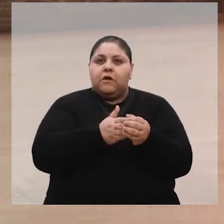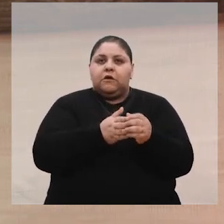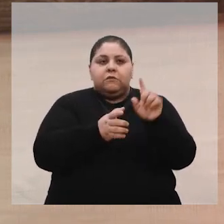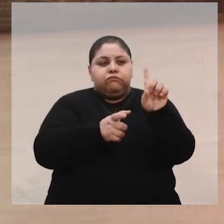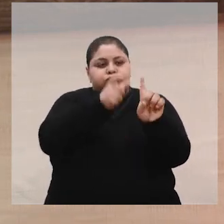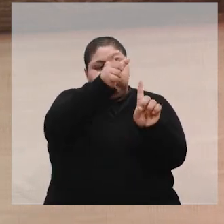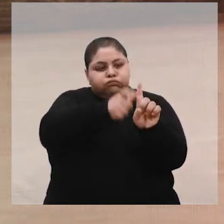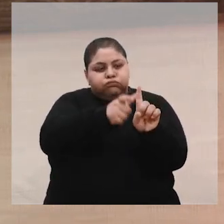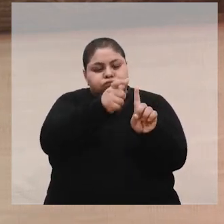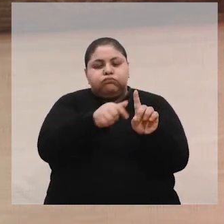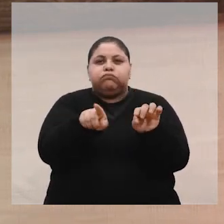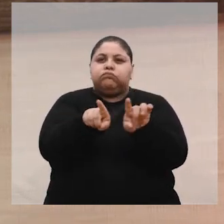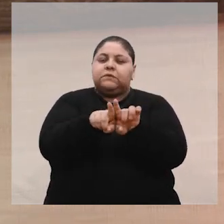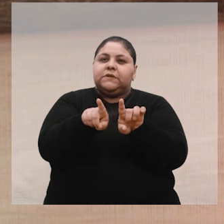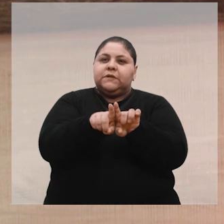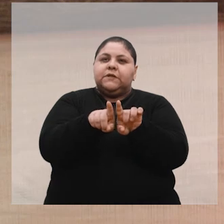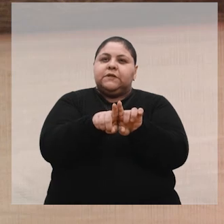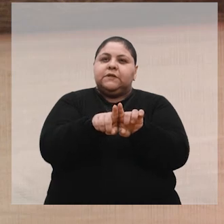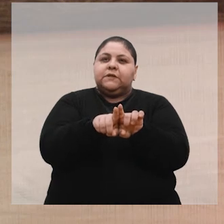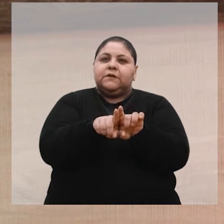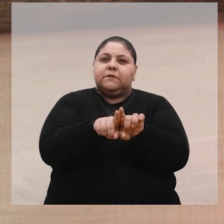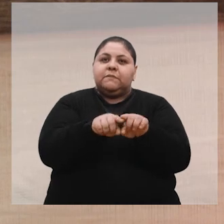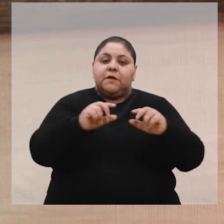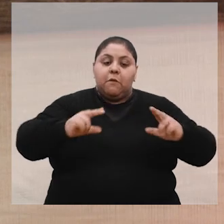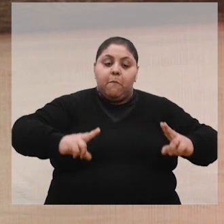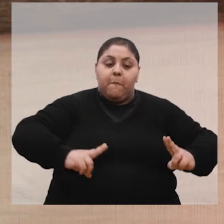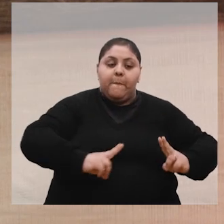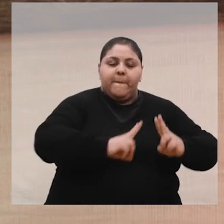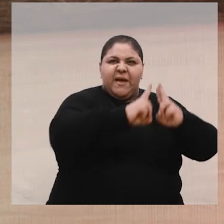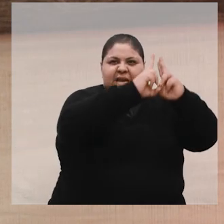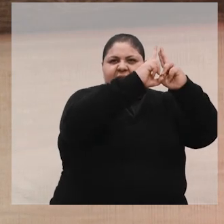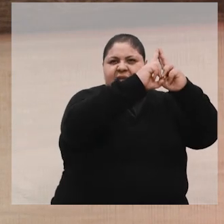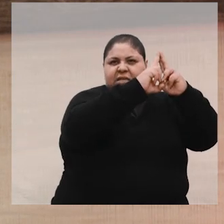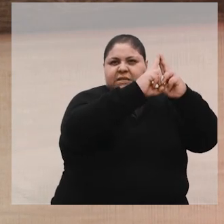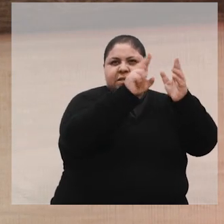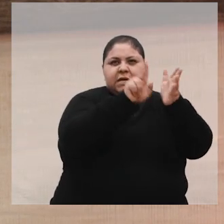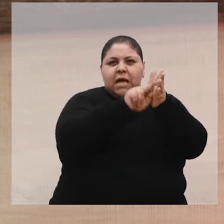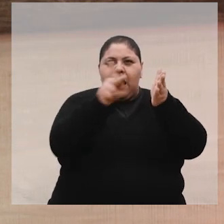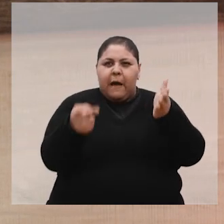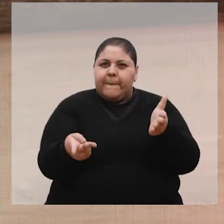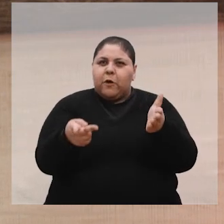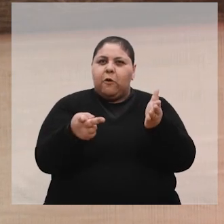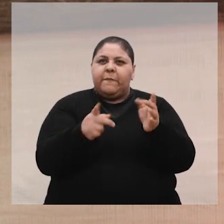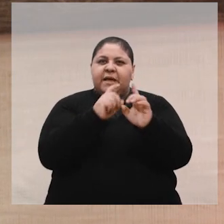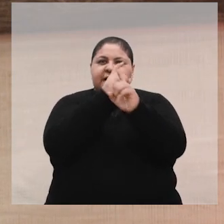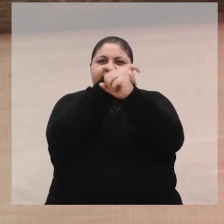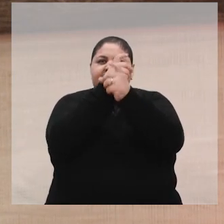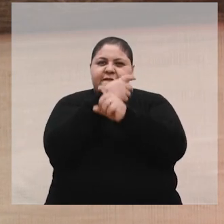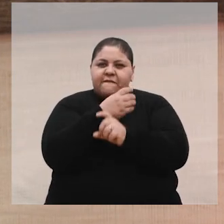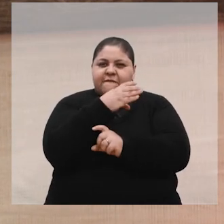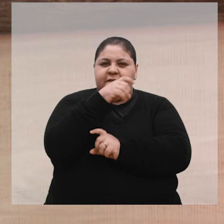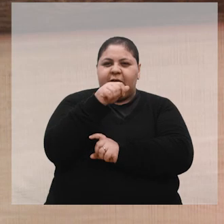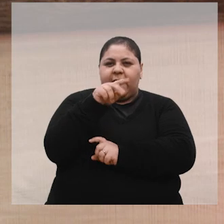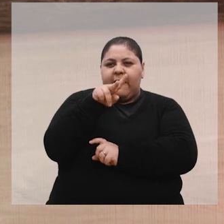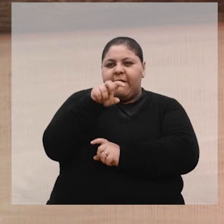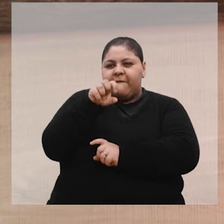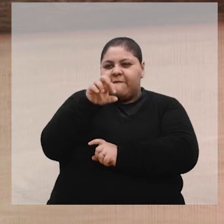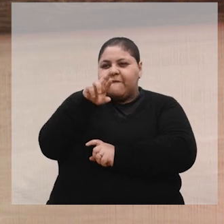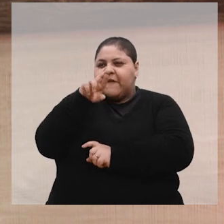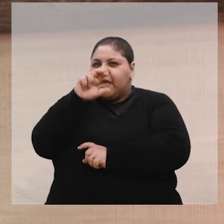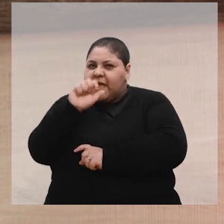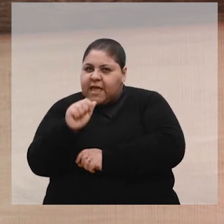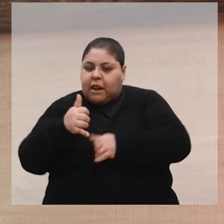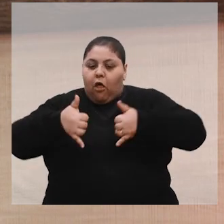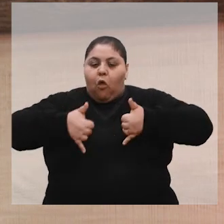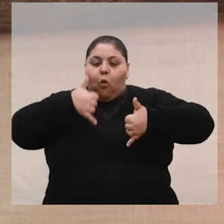figuras. Nós temos também aqui Paris, a Torre Eiffel, as caveiras, o glamour, aqui